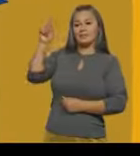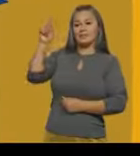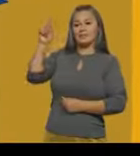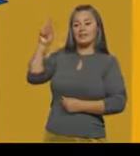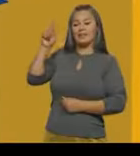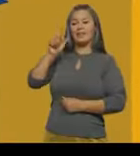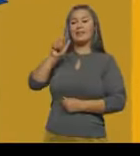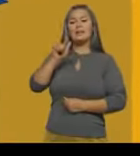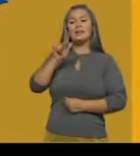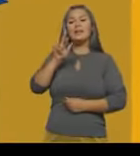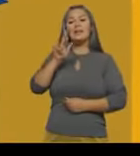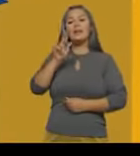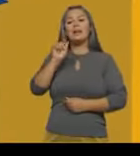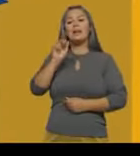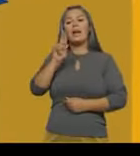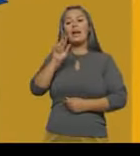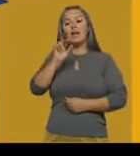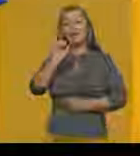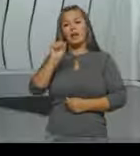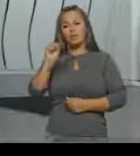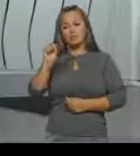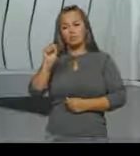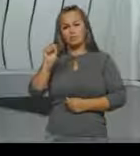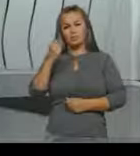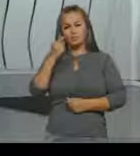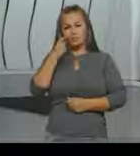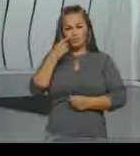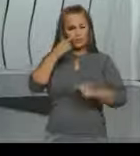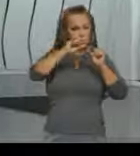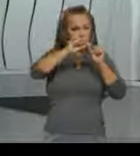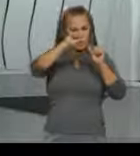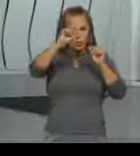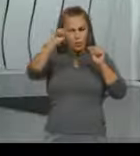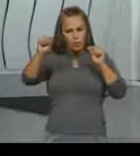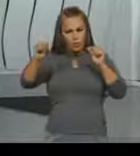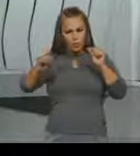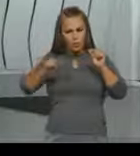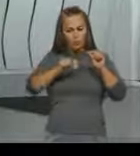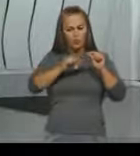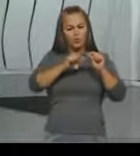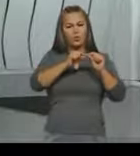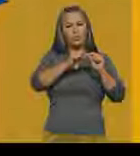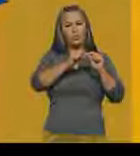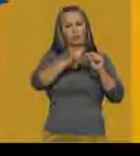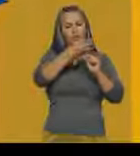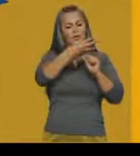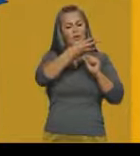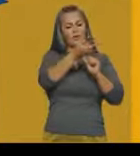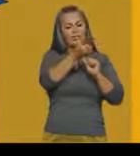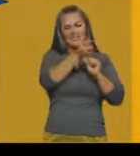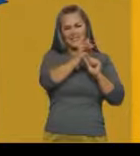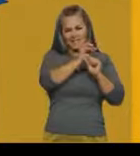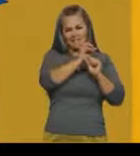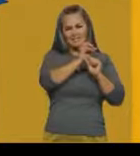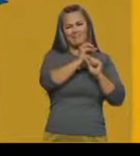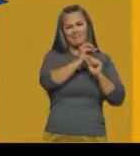graus, beleza? Graus. Isso é o que a gente é acostumado a utilizar, beleza? Lá